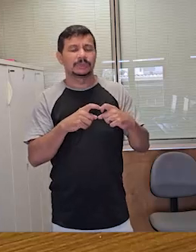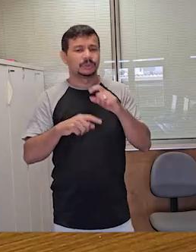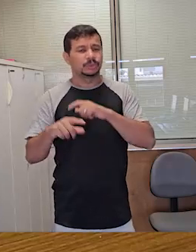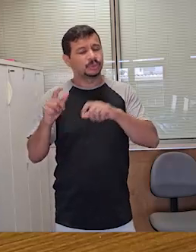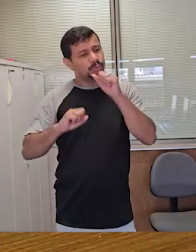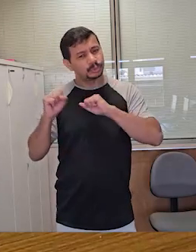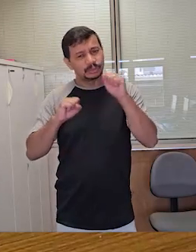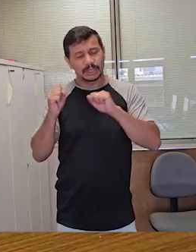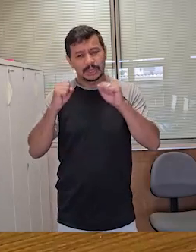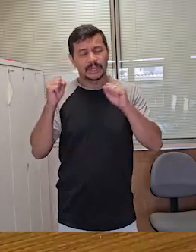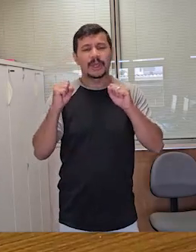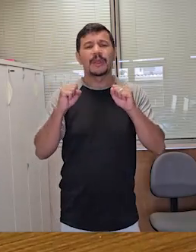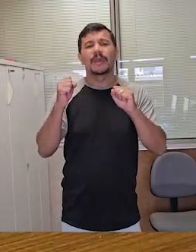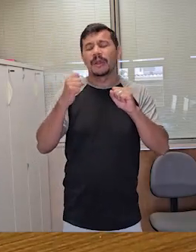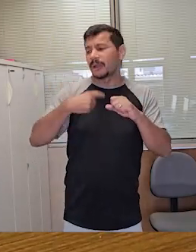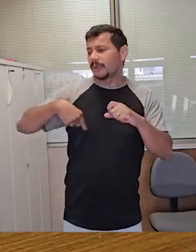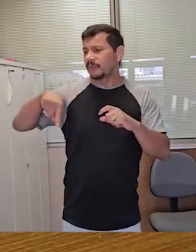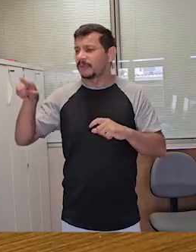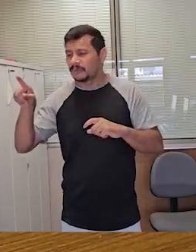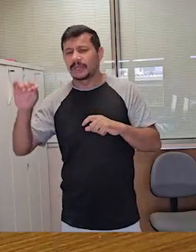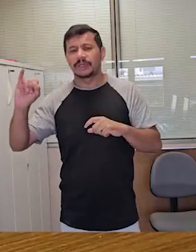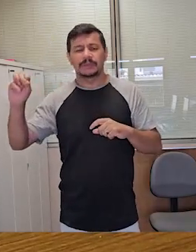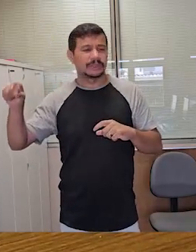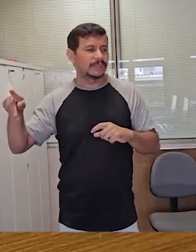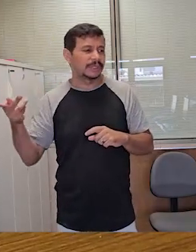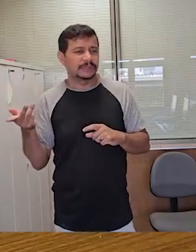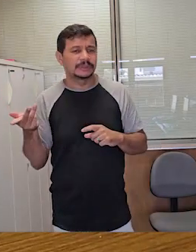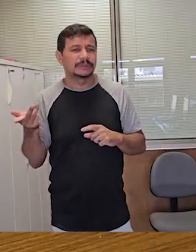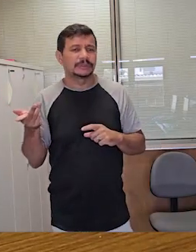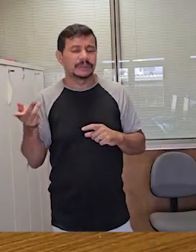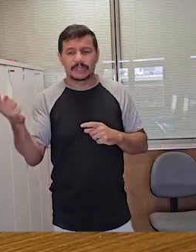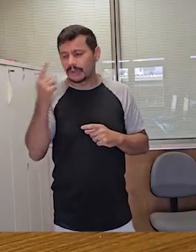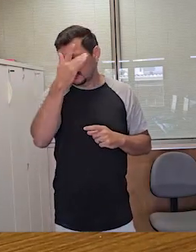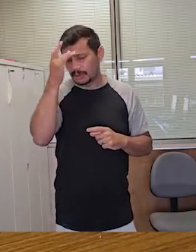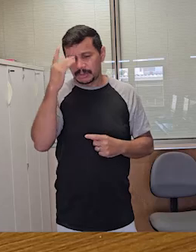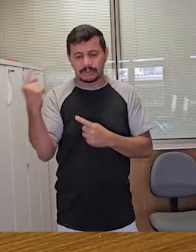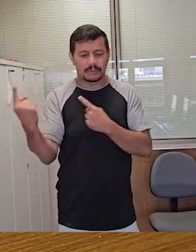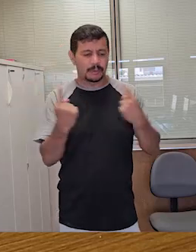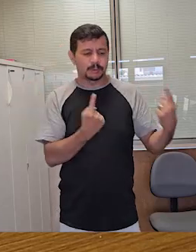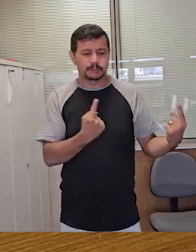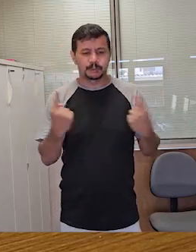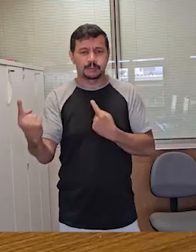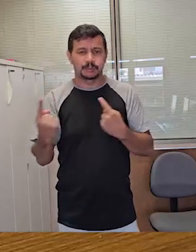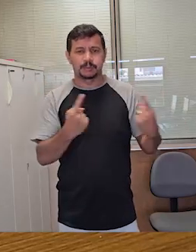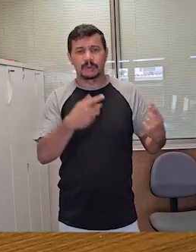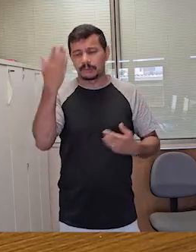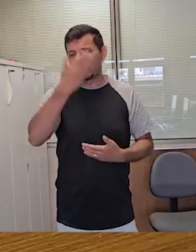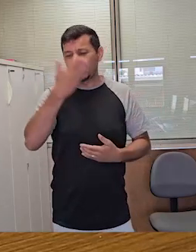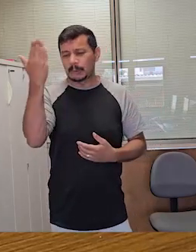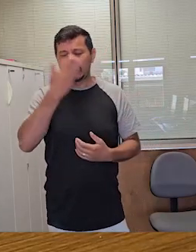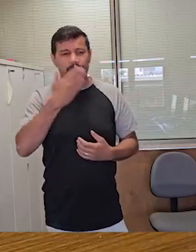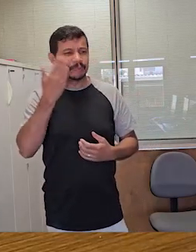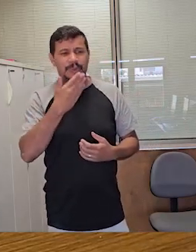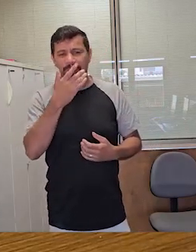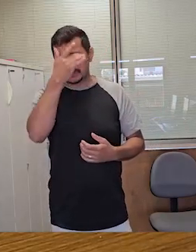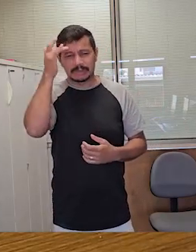condição, procura lá novamente. A pessoa fica naquele vai e vem, né? Fica invisível, ninguém